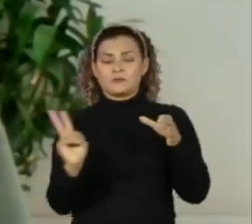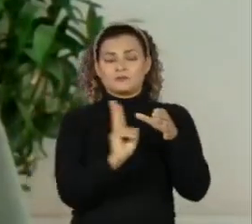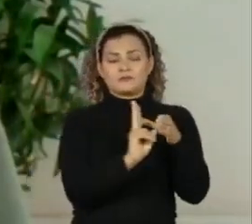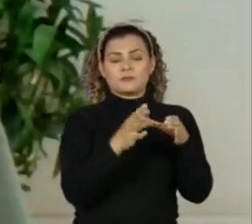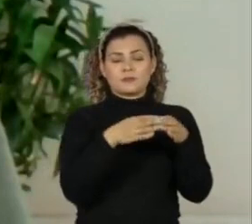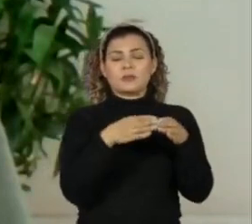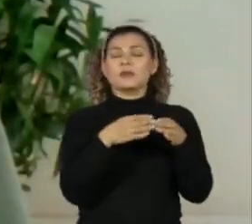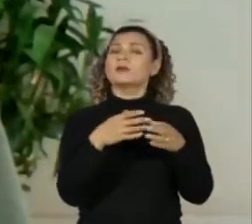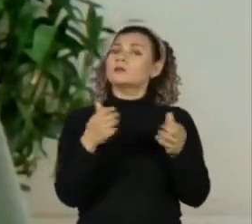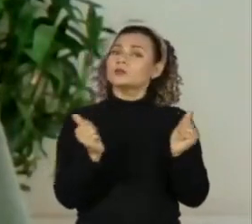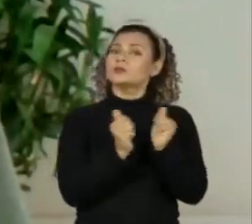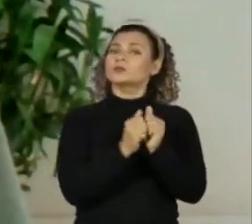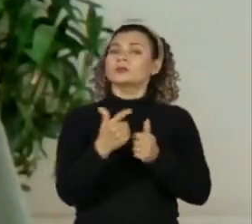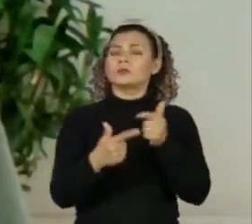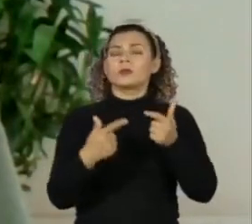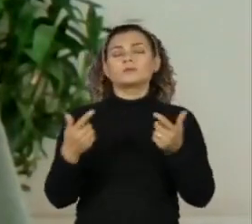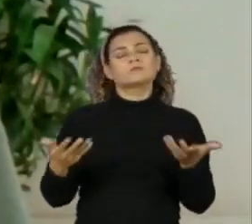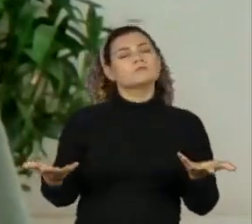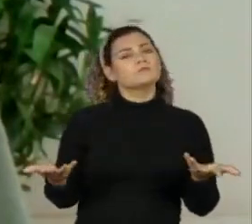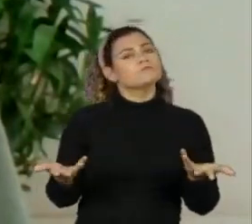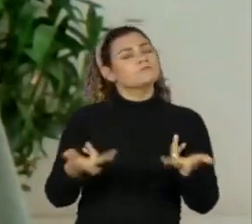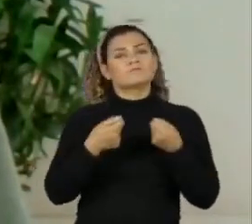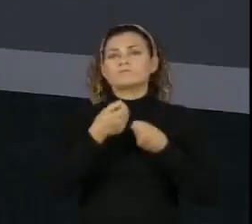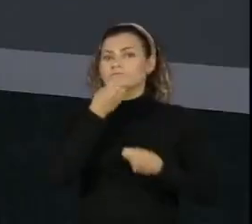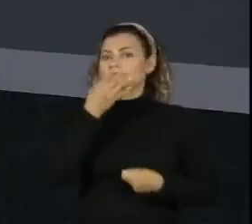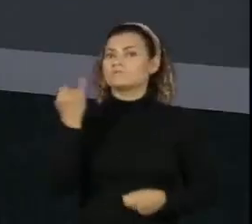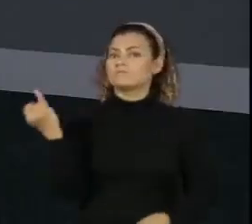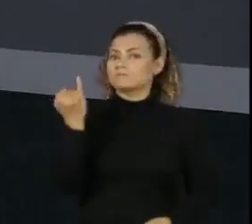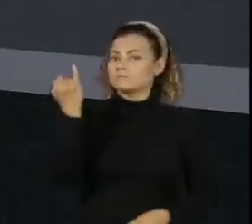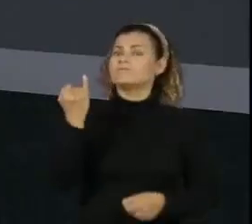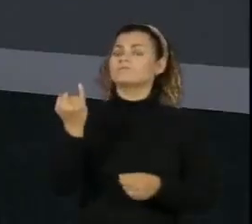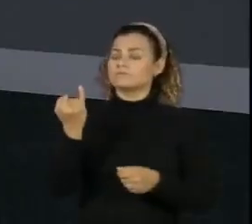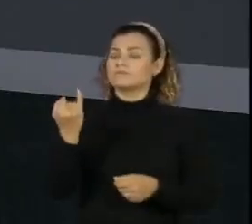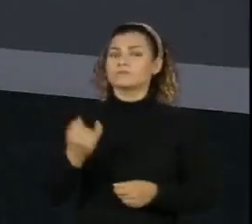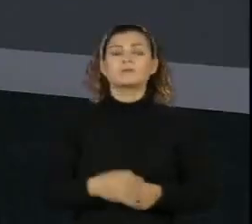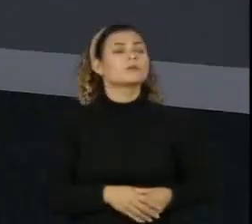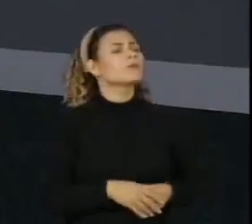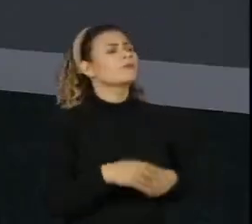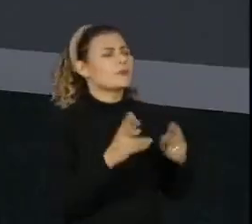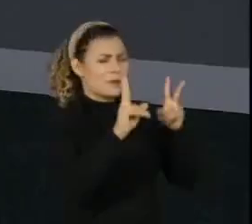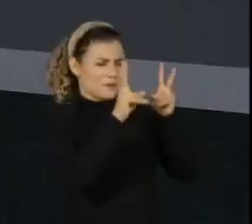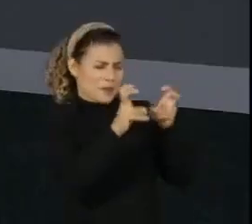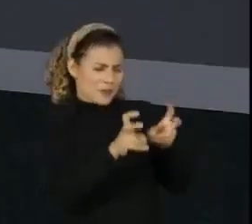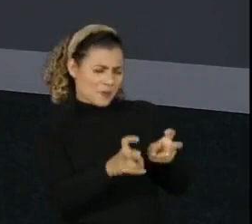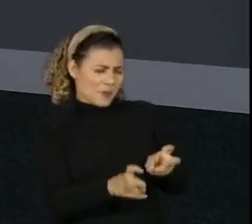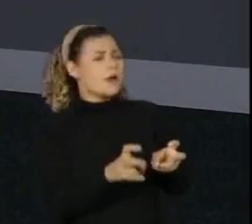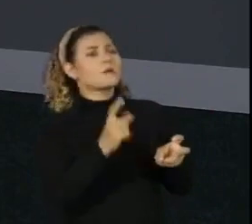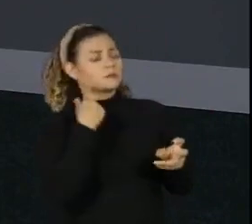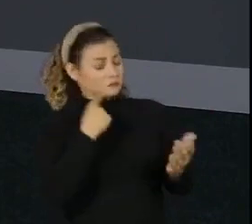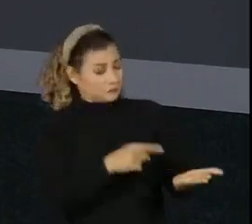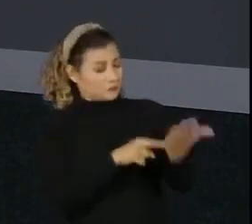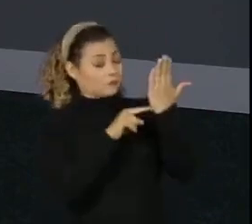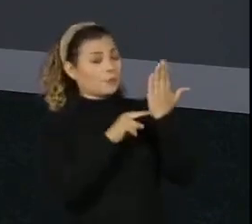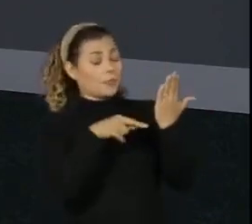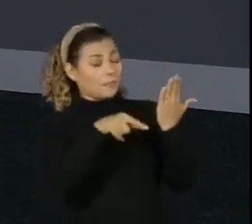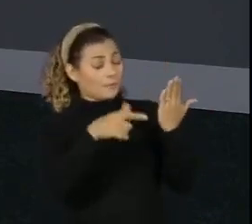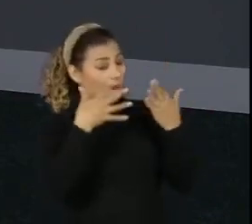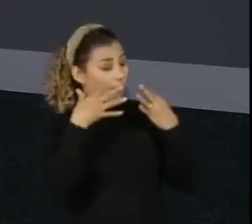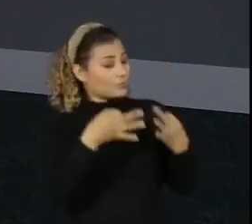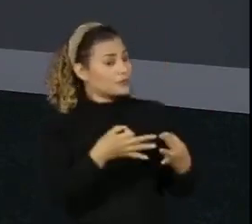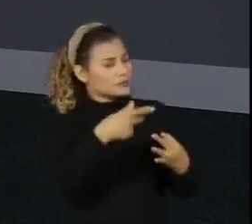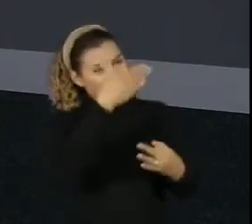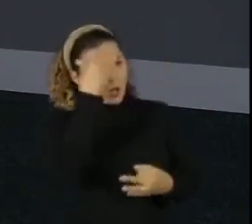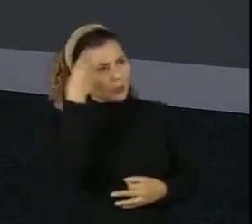representados nesse conselho e nessa sociedade tão importante. Quais são os primeiros sinais que devem despertar a